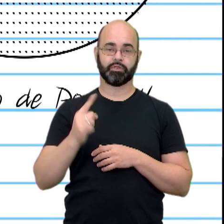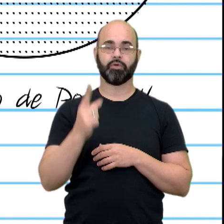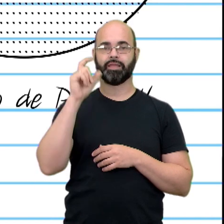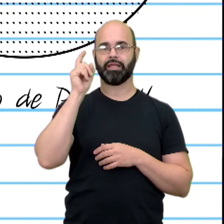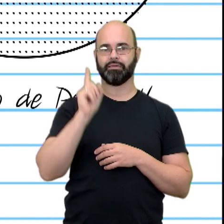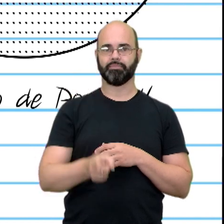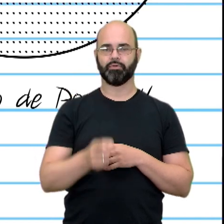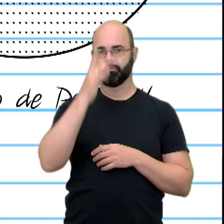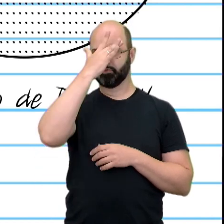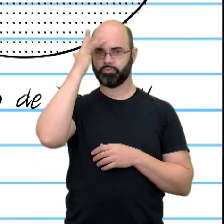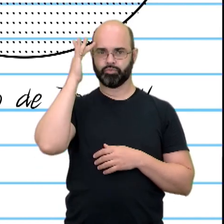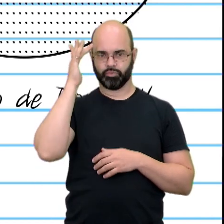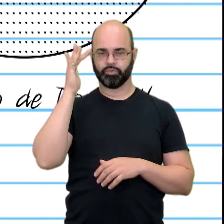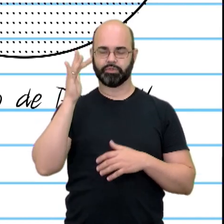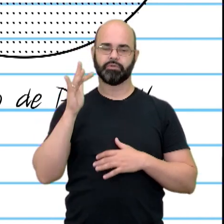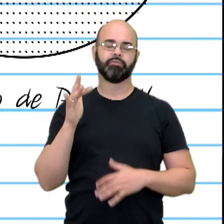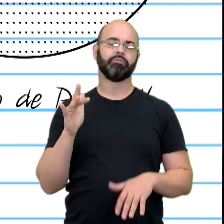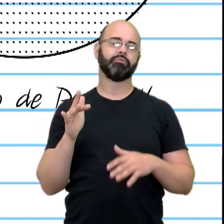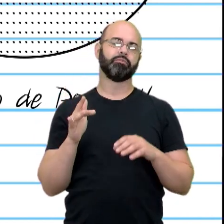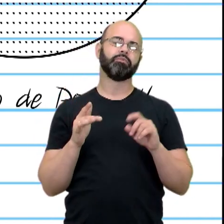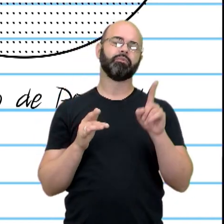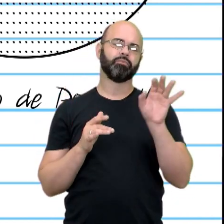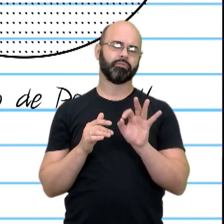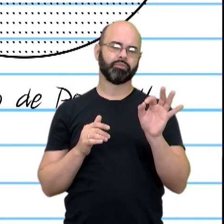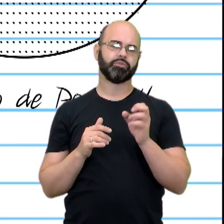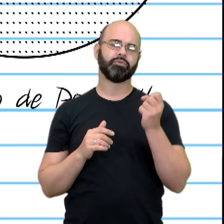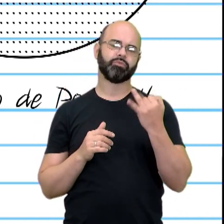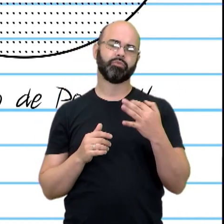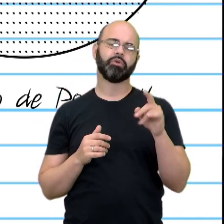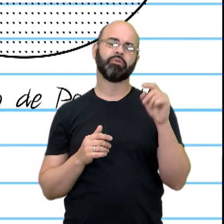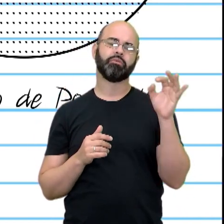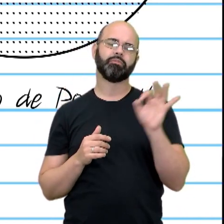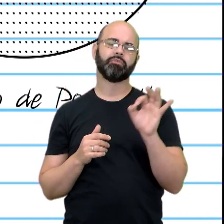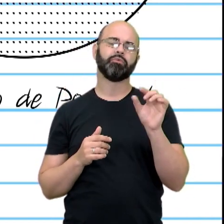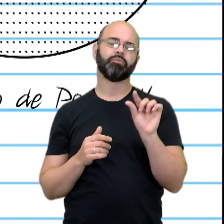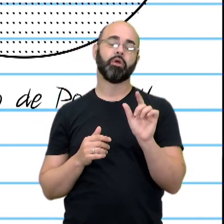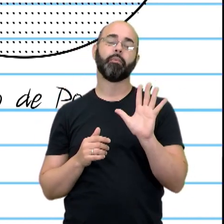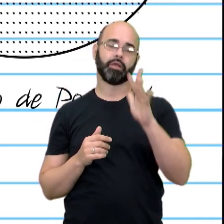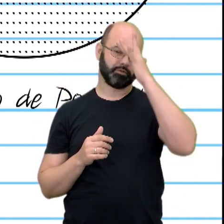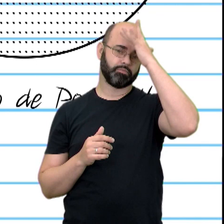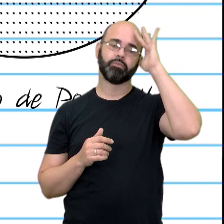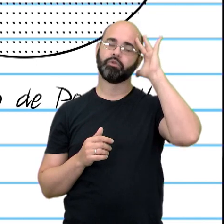mil. Ou seja, embora a porcentagem seja baixa, há um grande volume de pessoas se